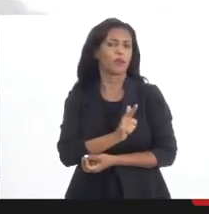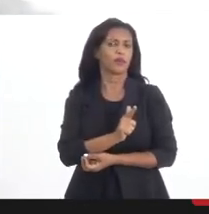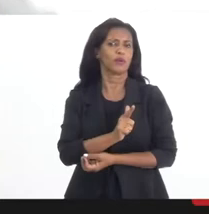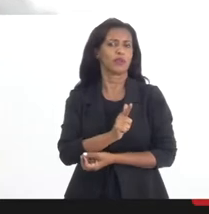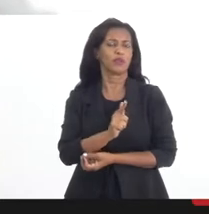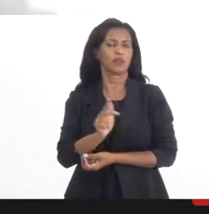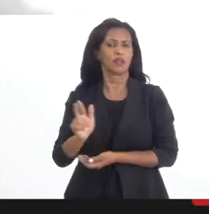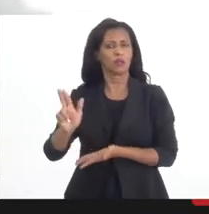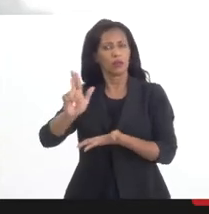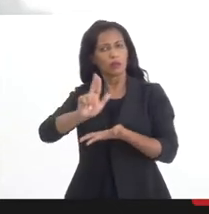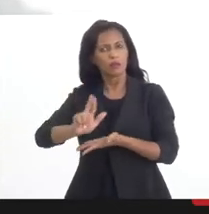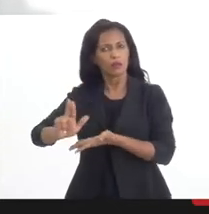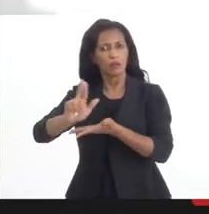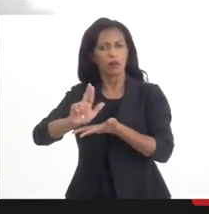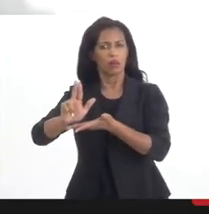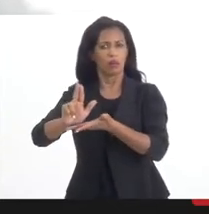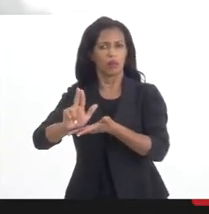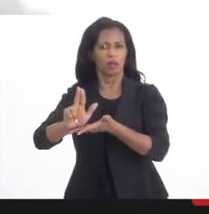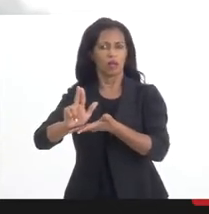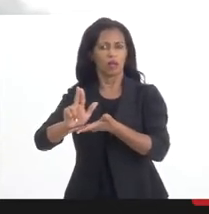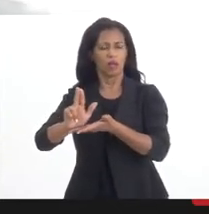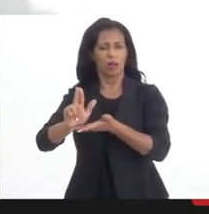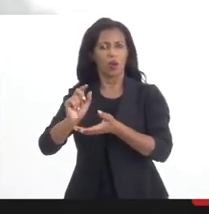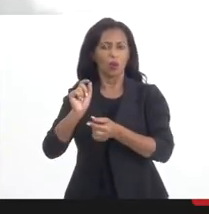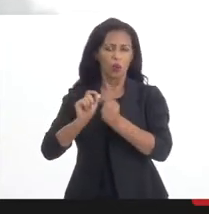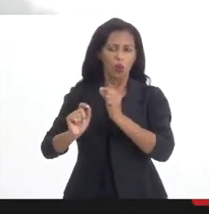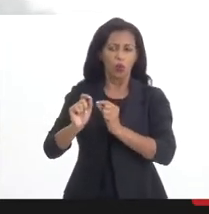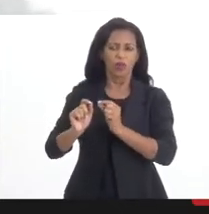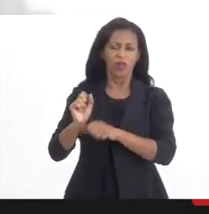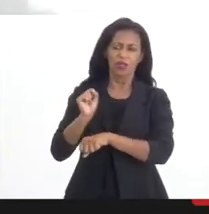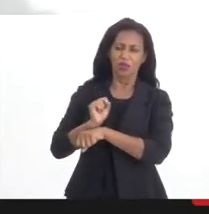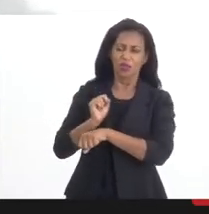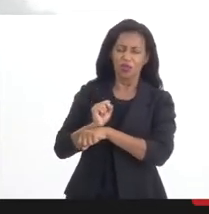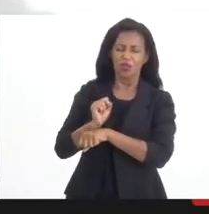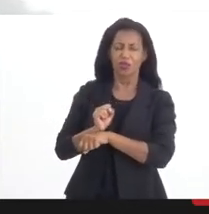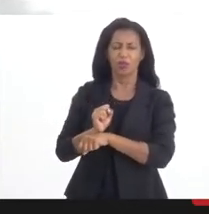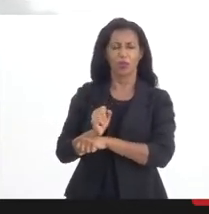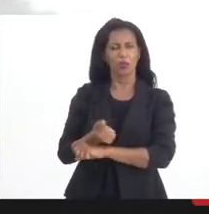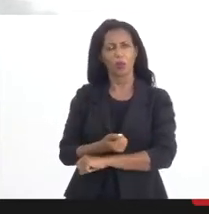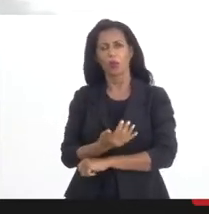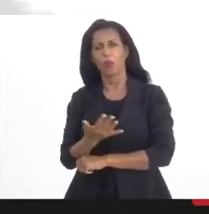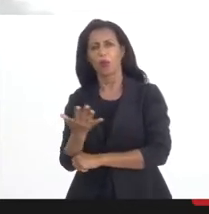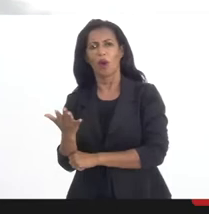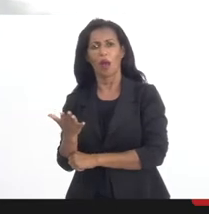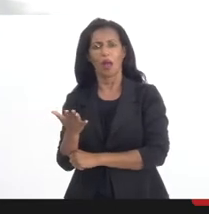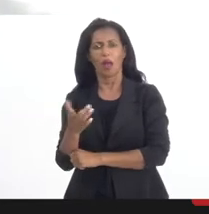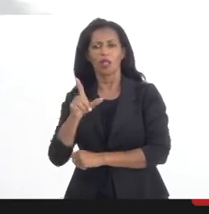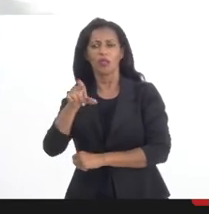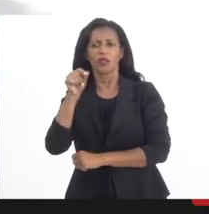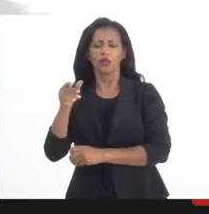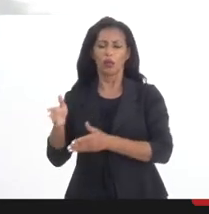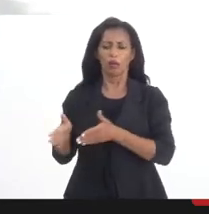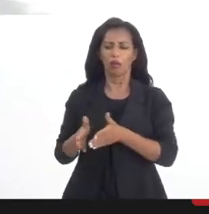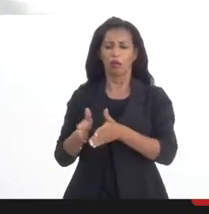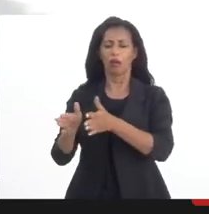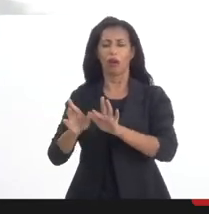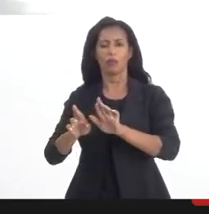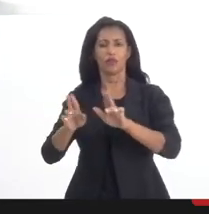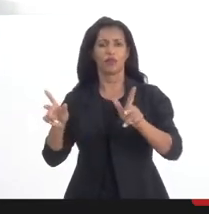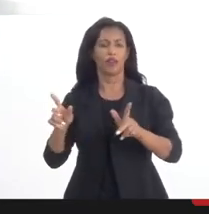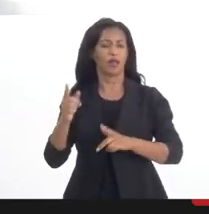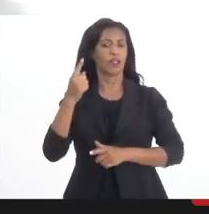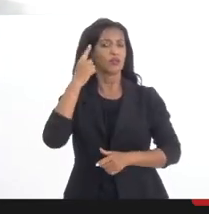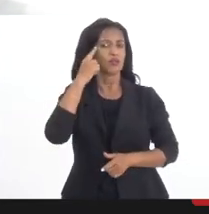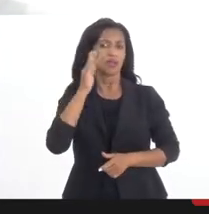uma universidade, uma extensão daquilo que a gente esperou tantas vezes indo por outro caminho. A gente não sabe se no futuro esse polo vai conseguir